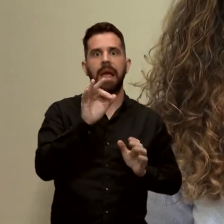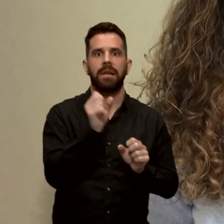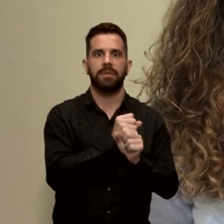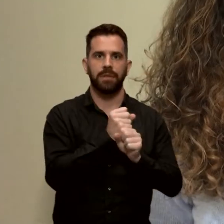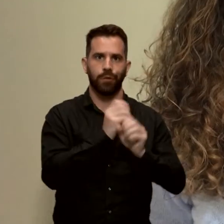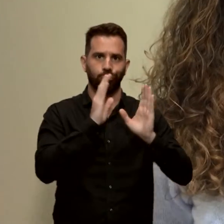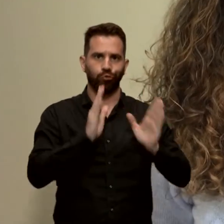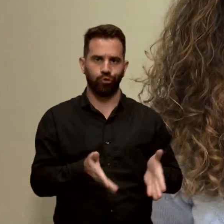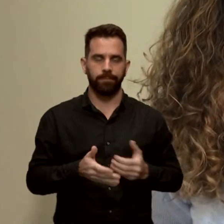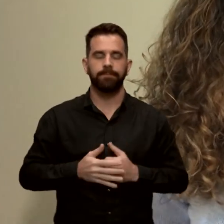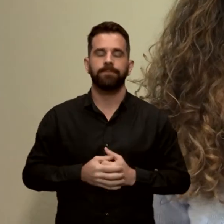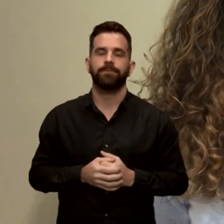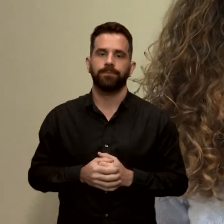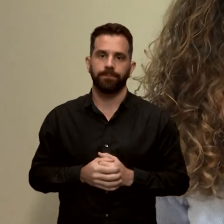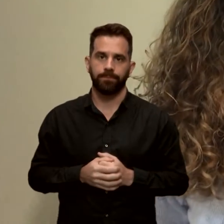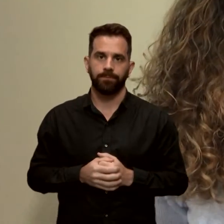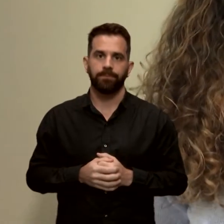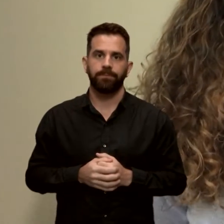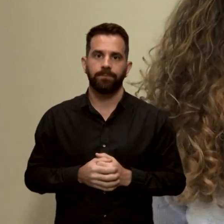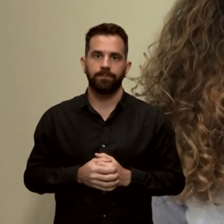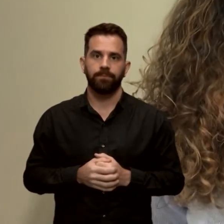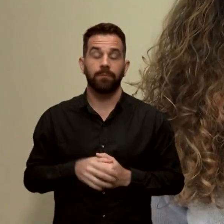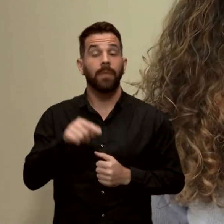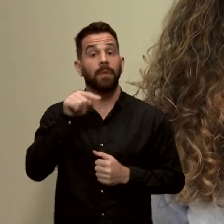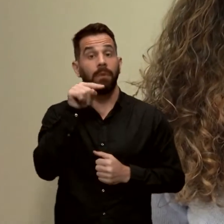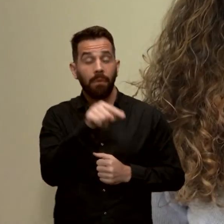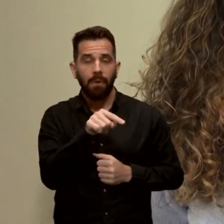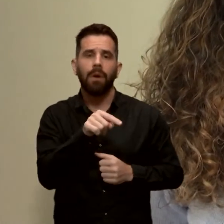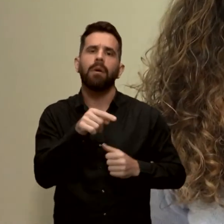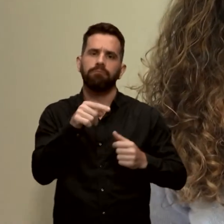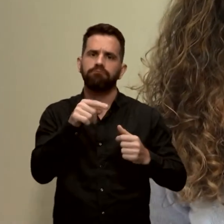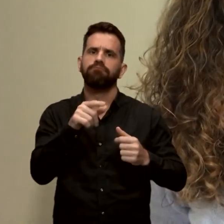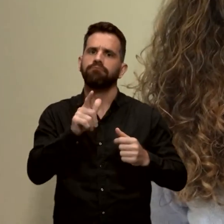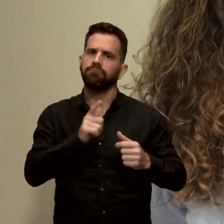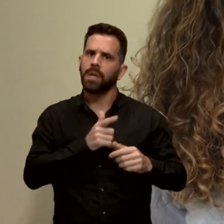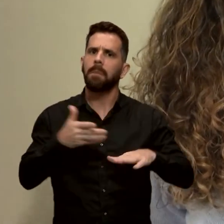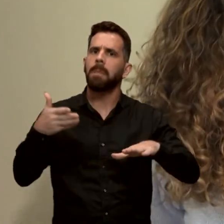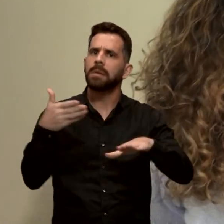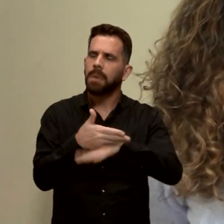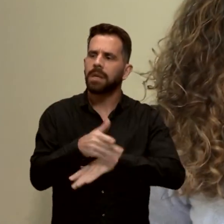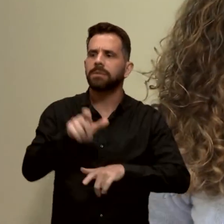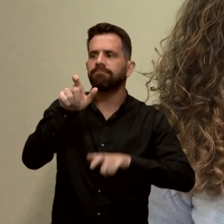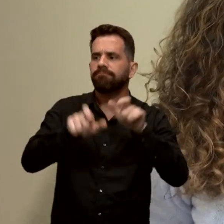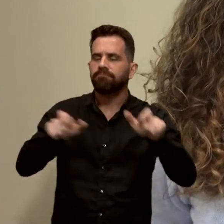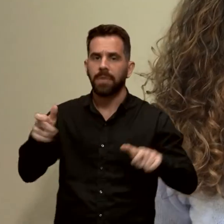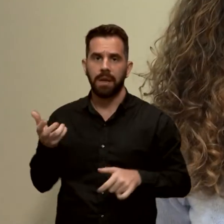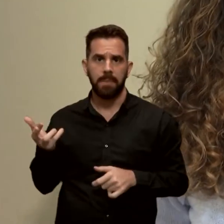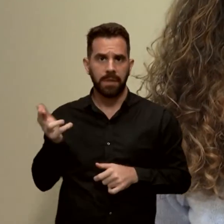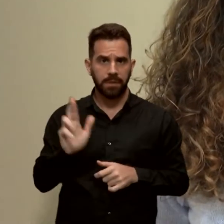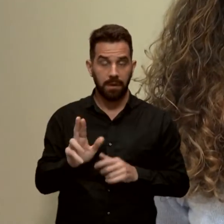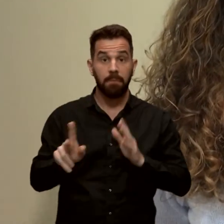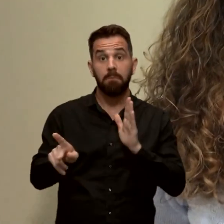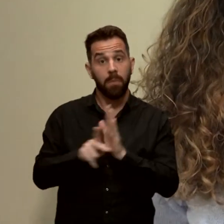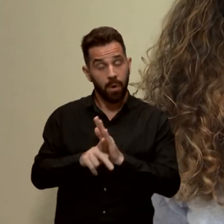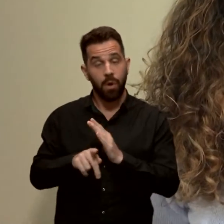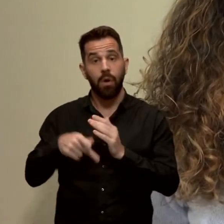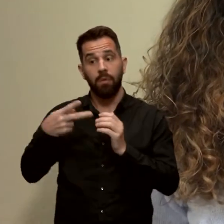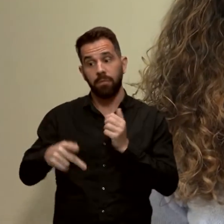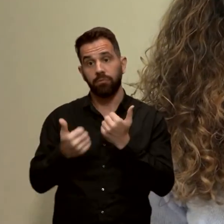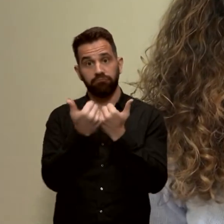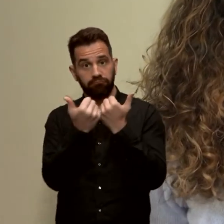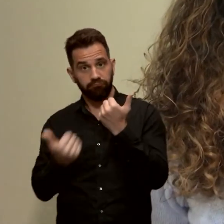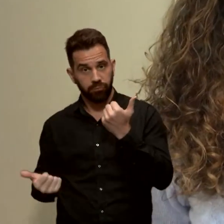Informação. O evento conta com a participação de representantes da gestão da universidade,